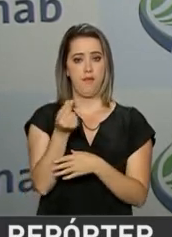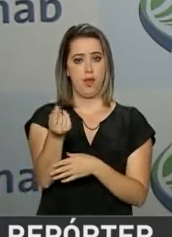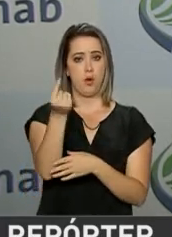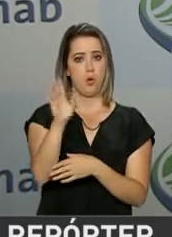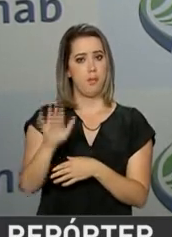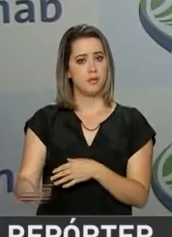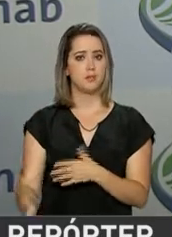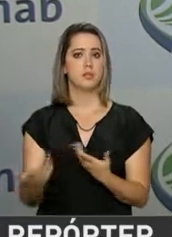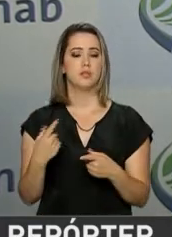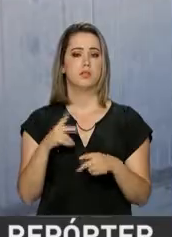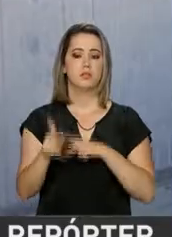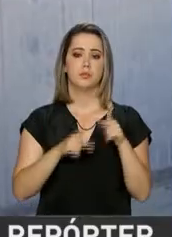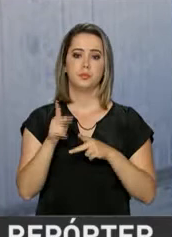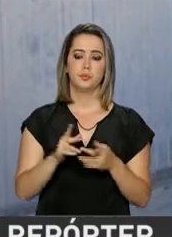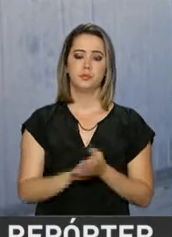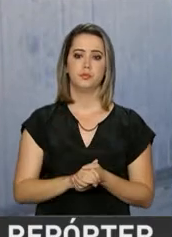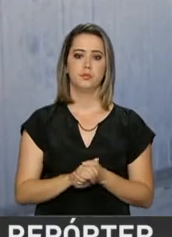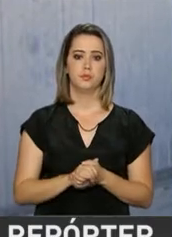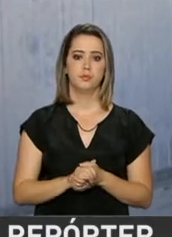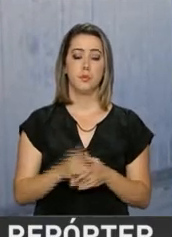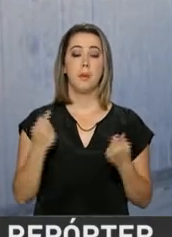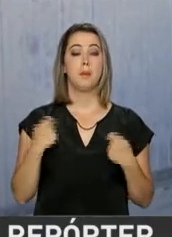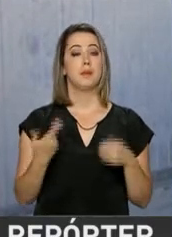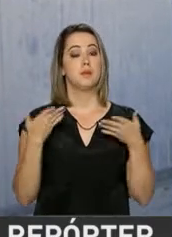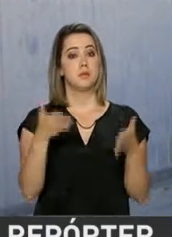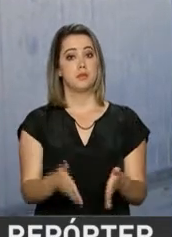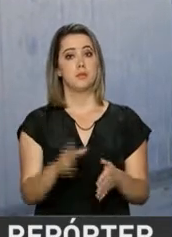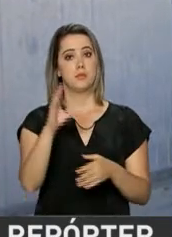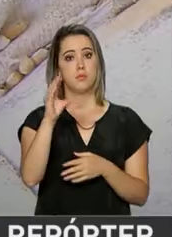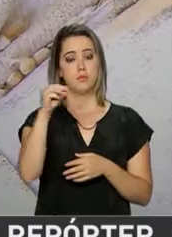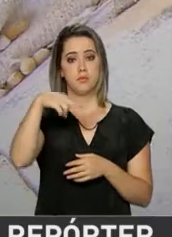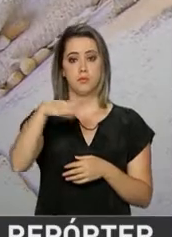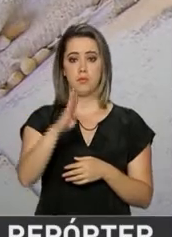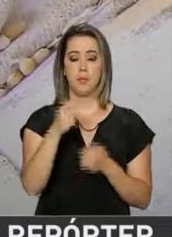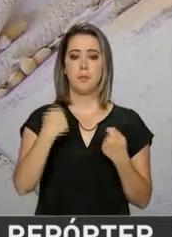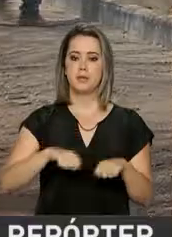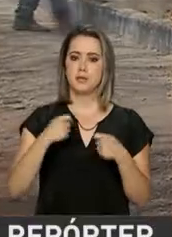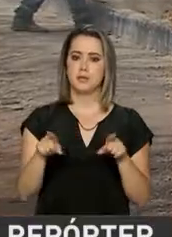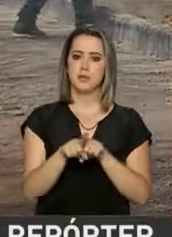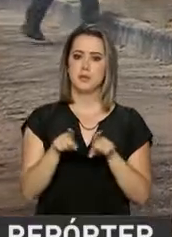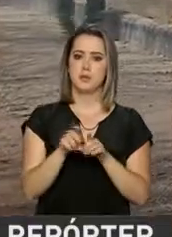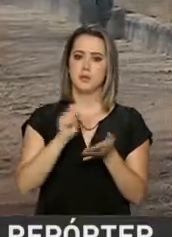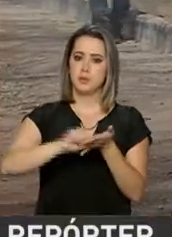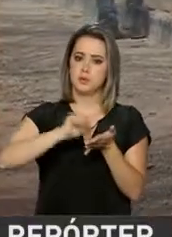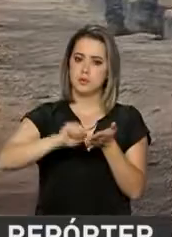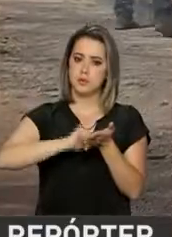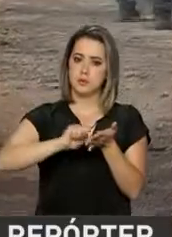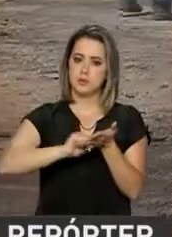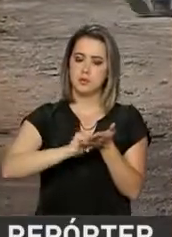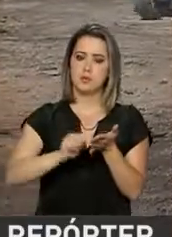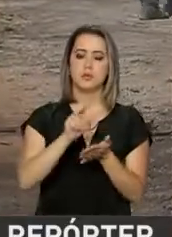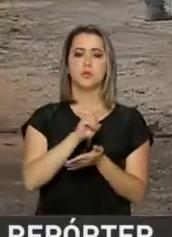acessíveis população para fazer parte do programa da conab será necessário ainda a inscrição dos criadores